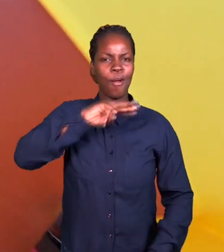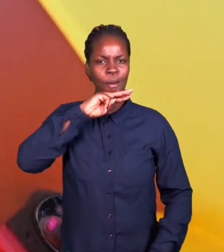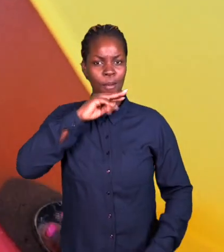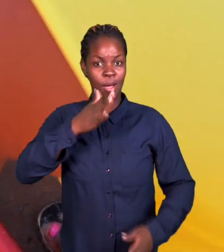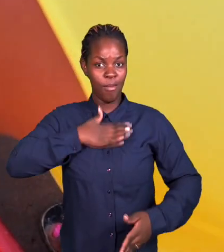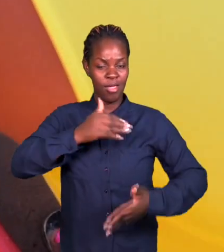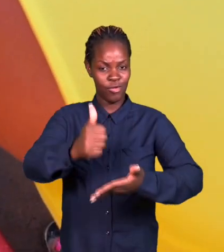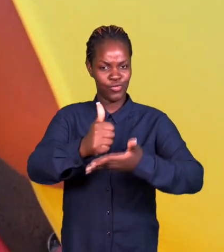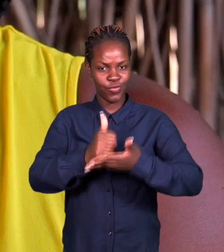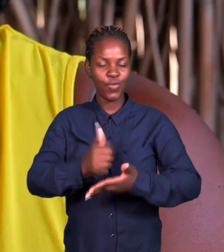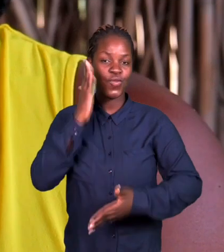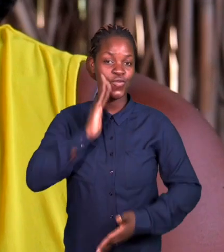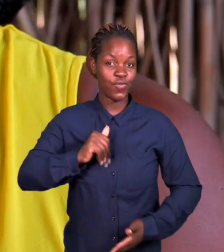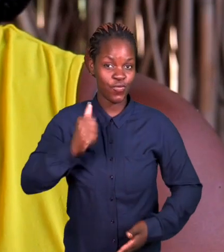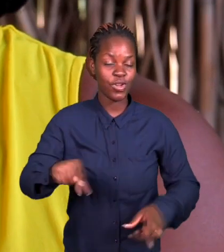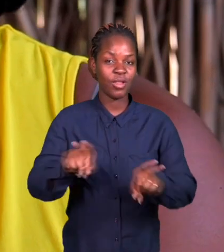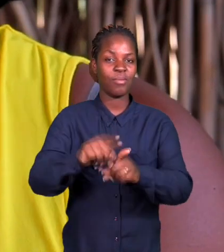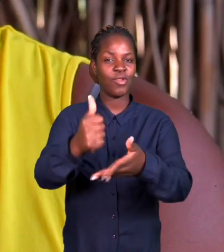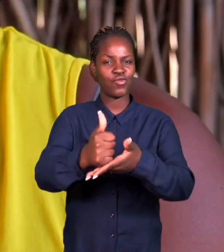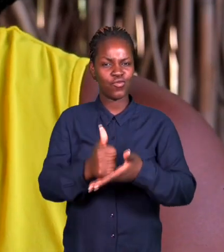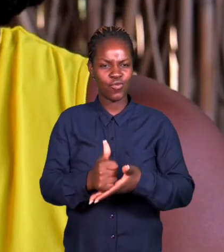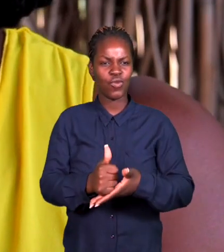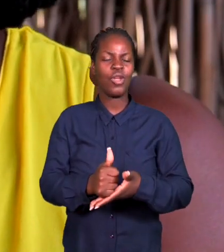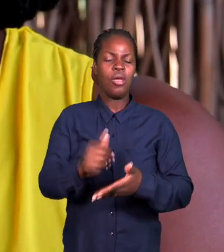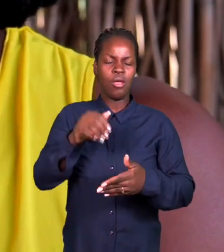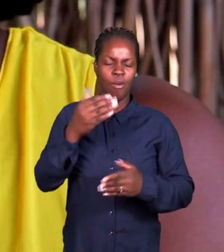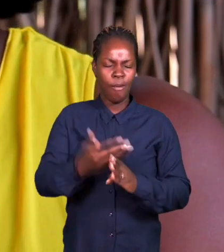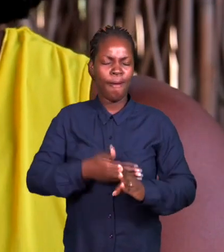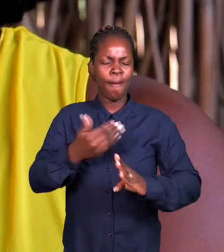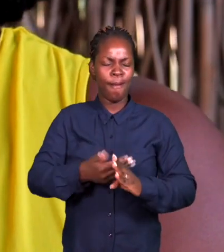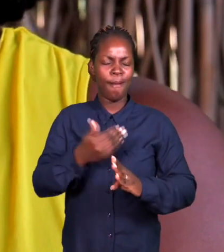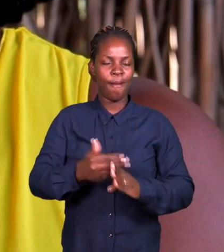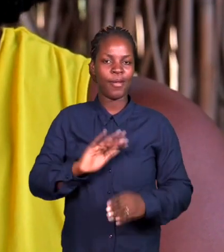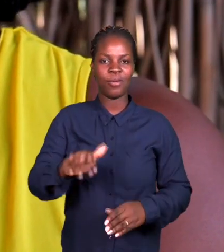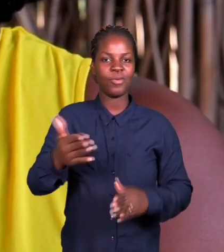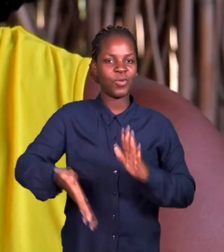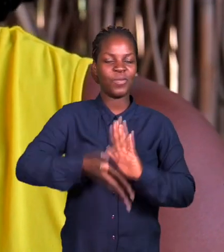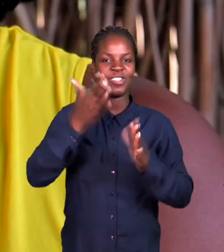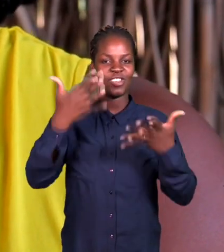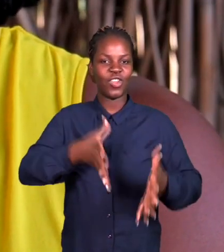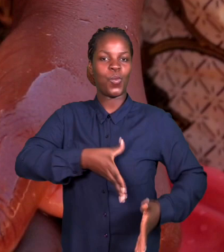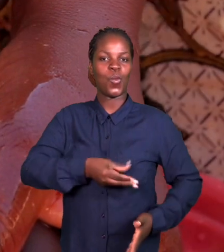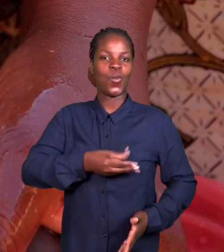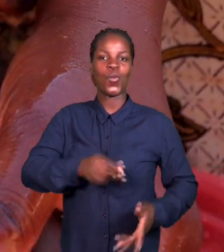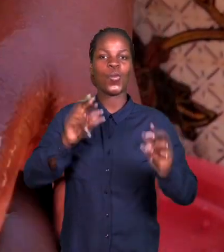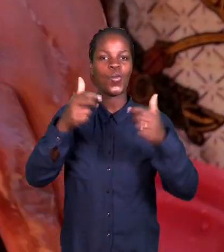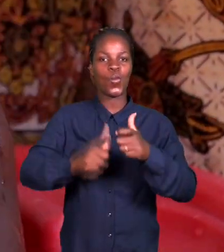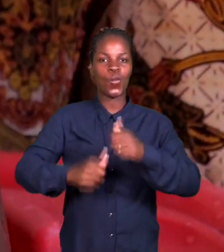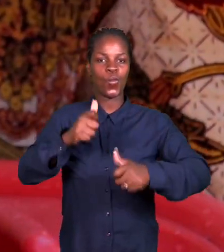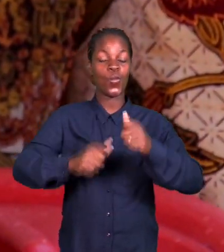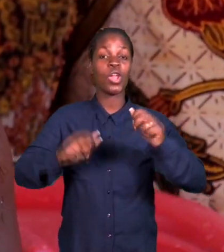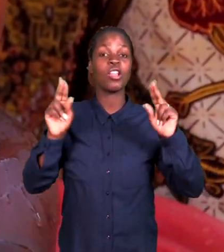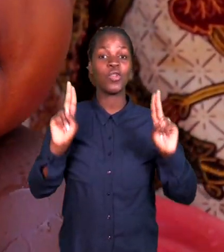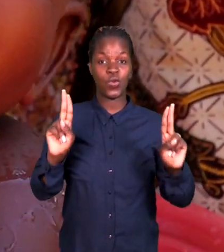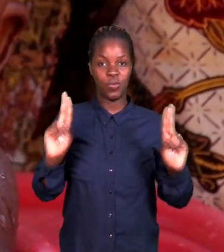perto, acabaram persistindo e fazendo outras coisas até conseguir o leite sair e o bebê amamentar tão bem. Eu vejo